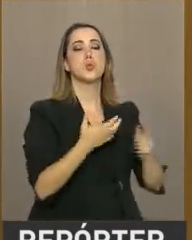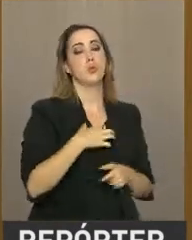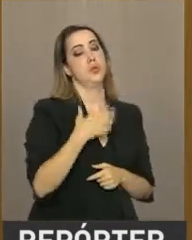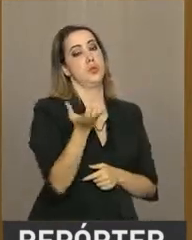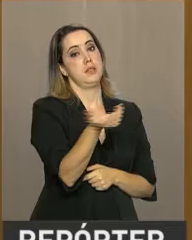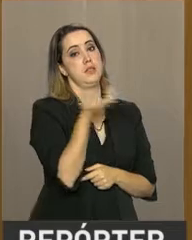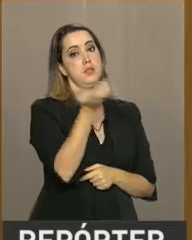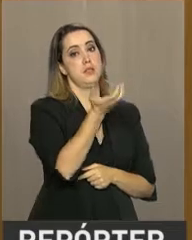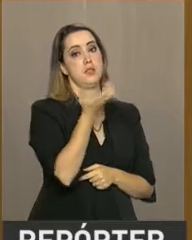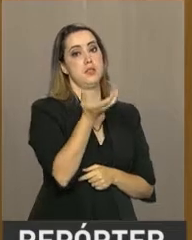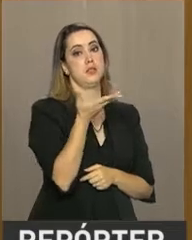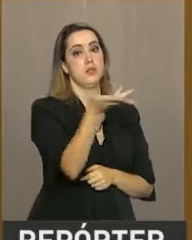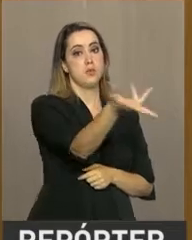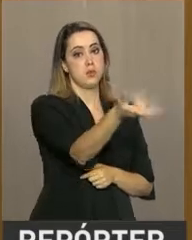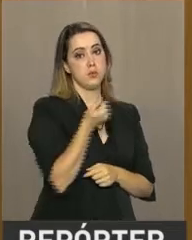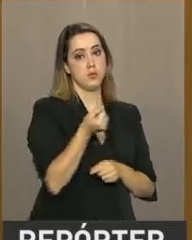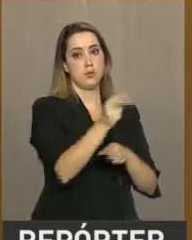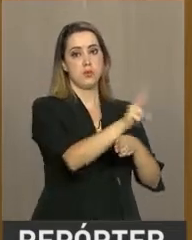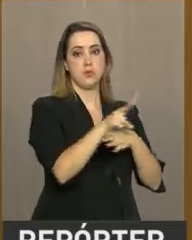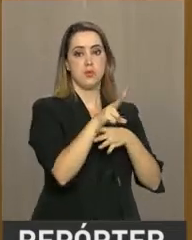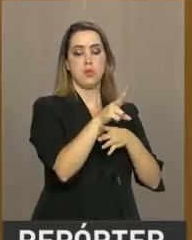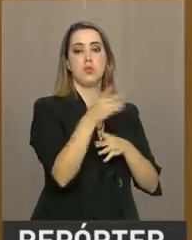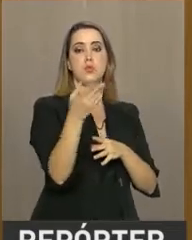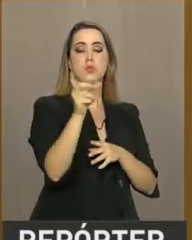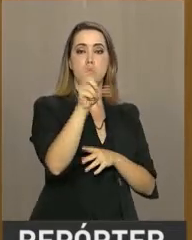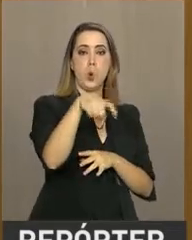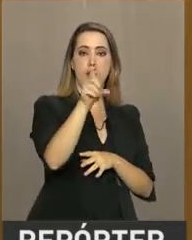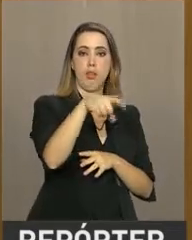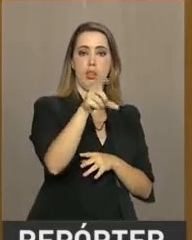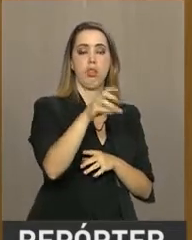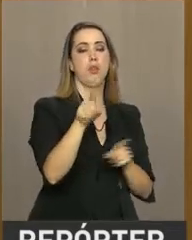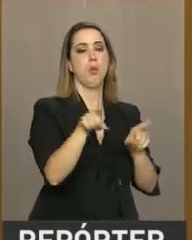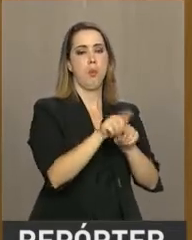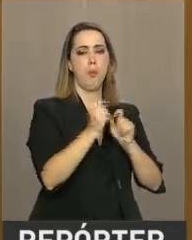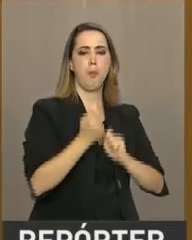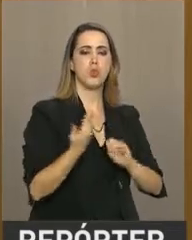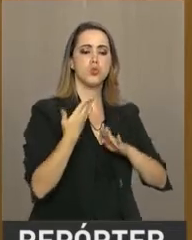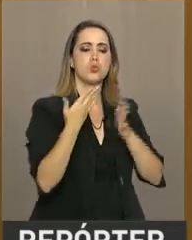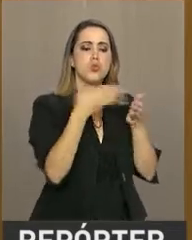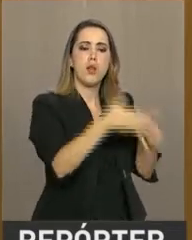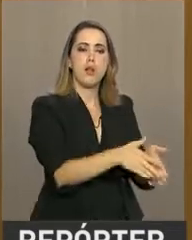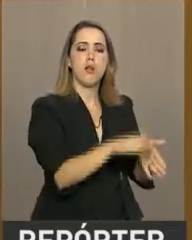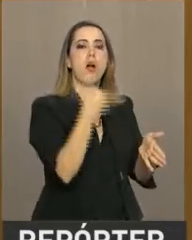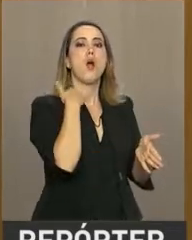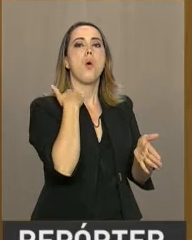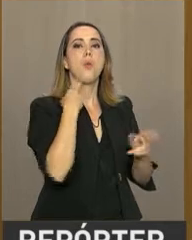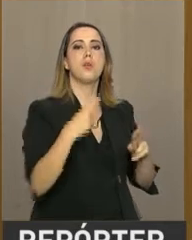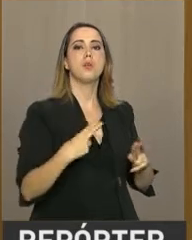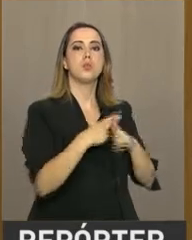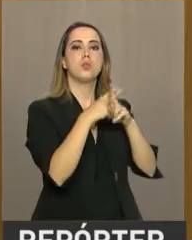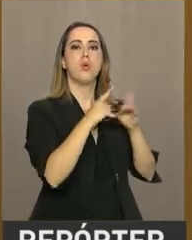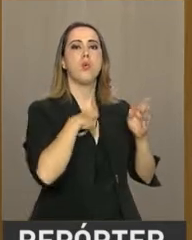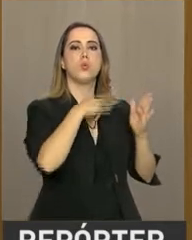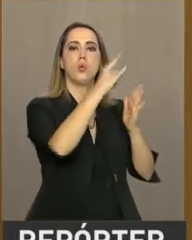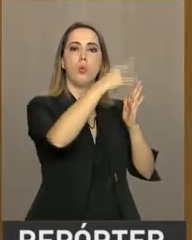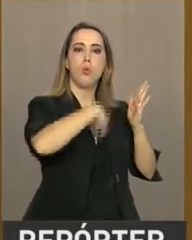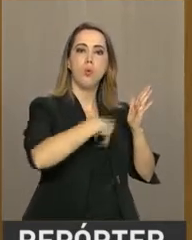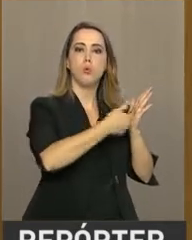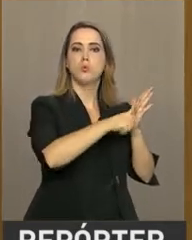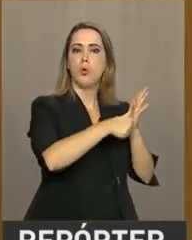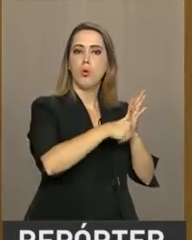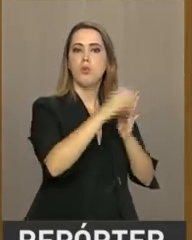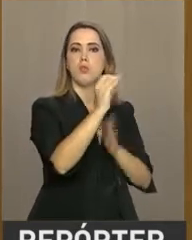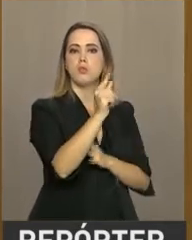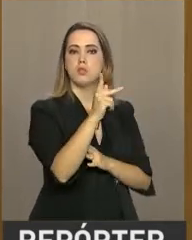em adquiri com e adquiriram com açúcar pode se dirigir à agência da caixa portanto aí documentos de identificação como